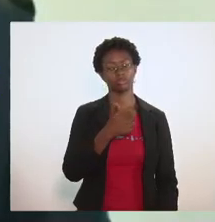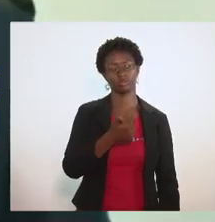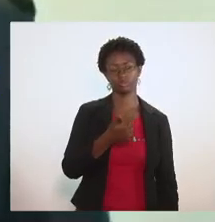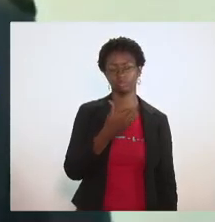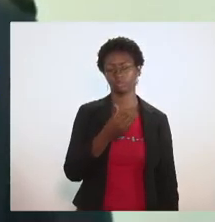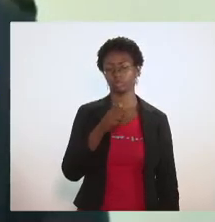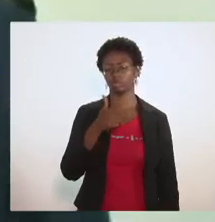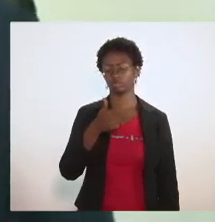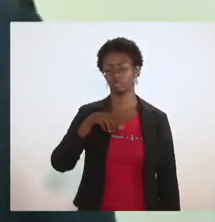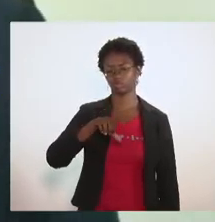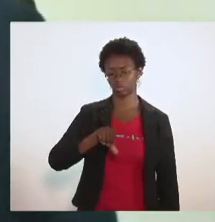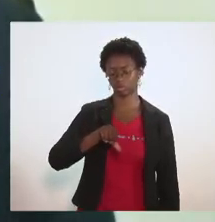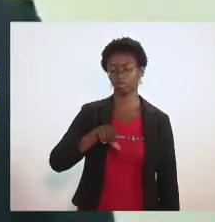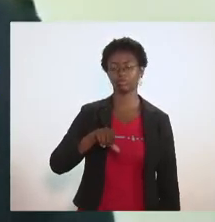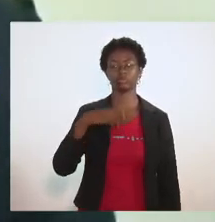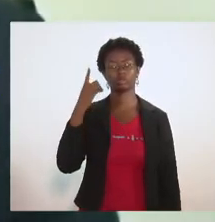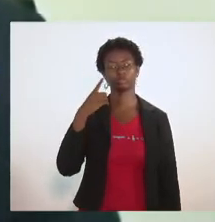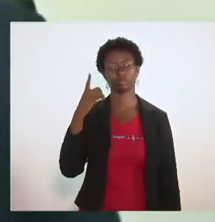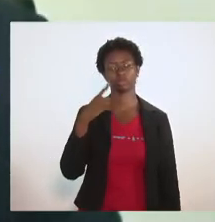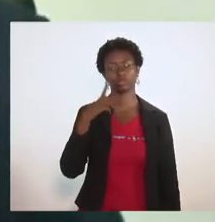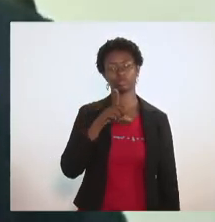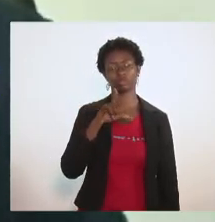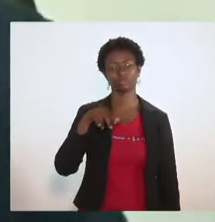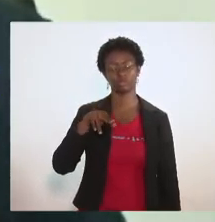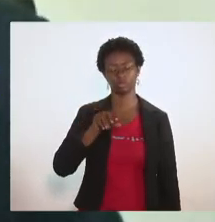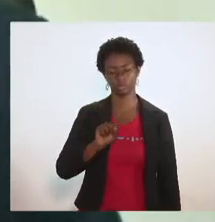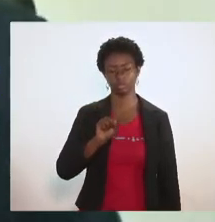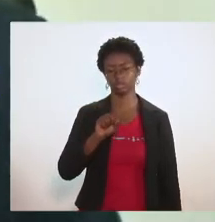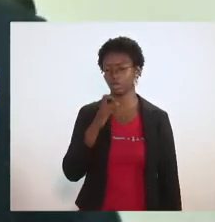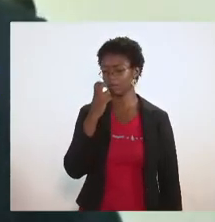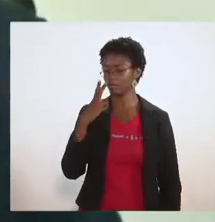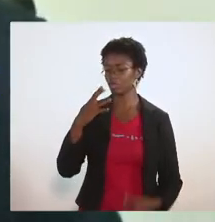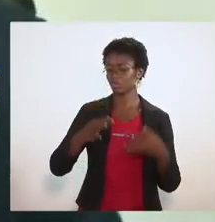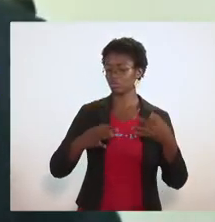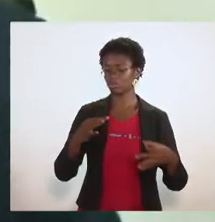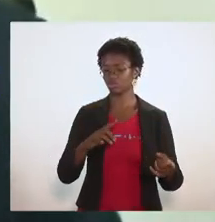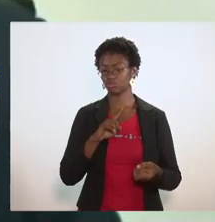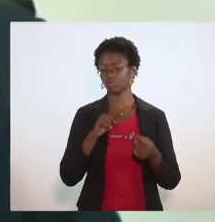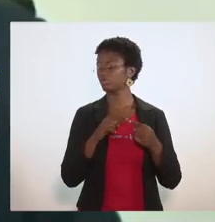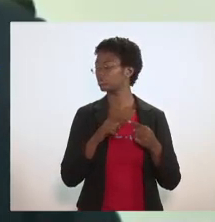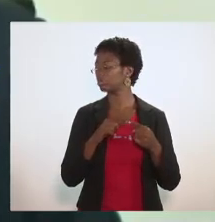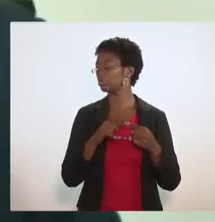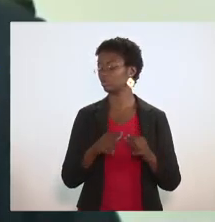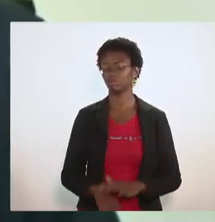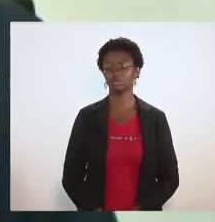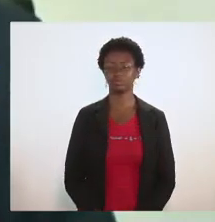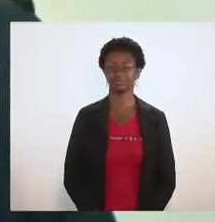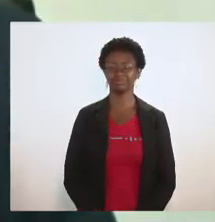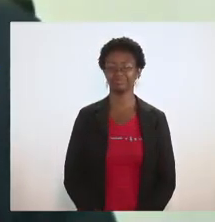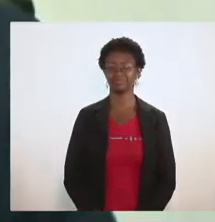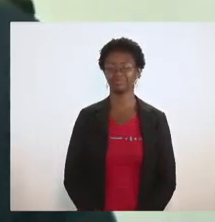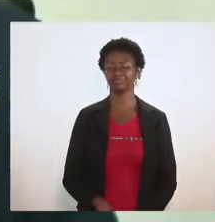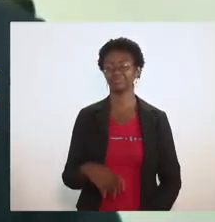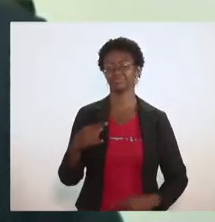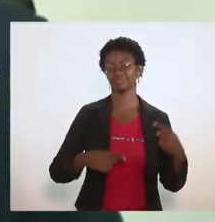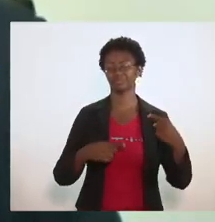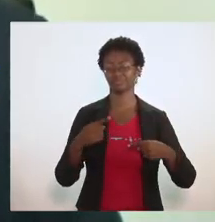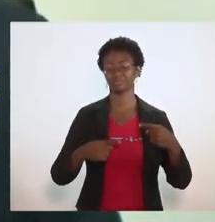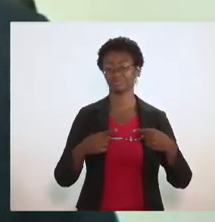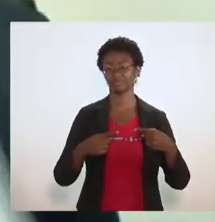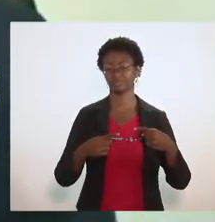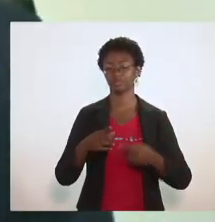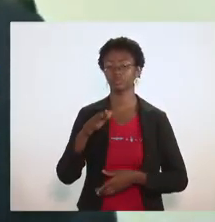pela constitucionalidade. Em discussão, em votação, aprovado. 28. Projeto